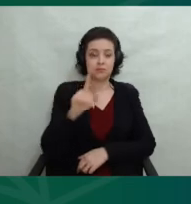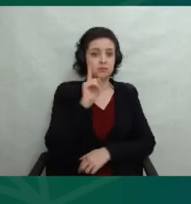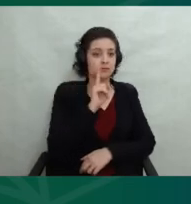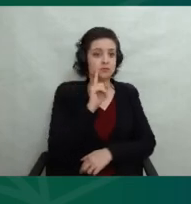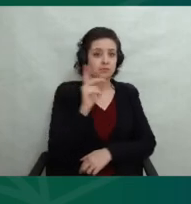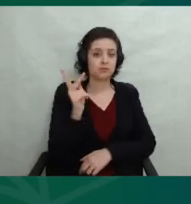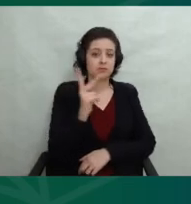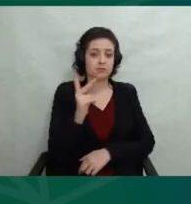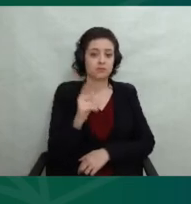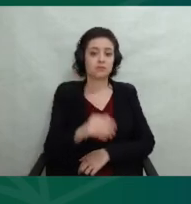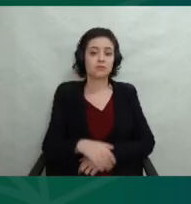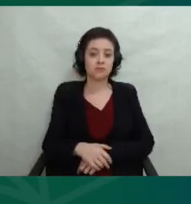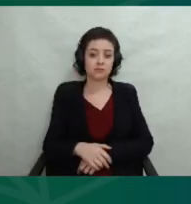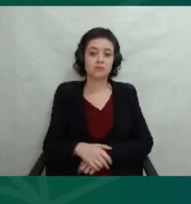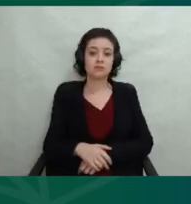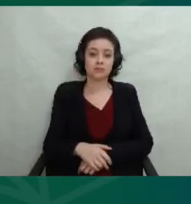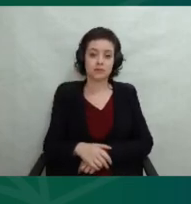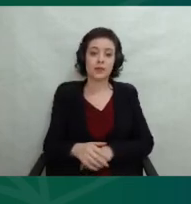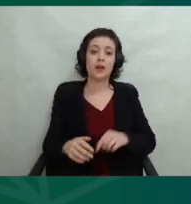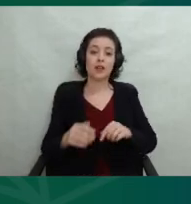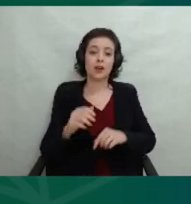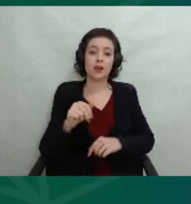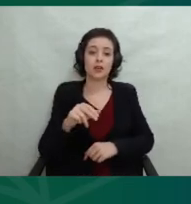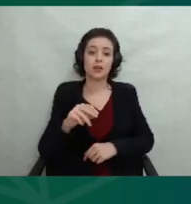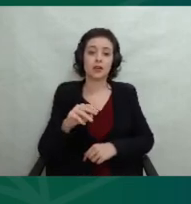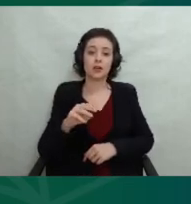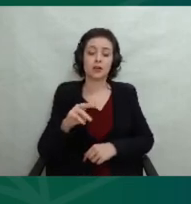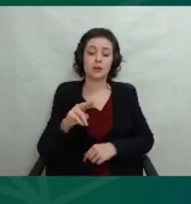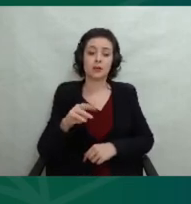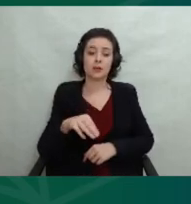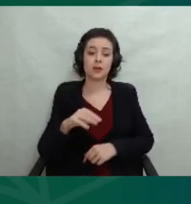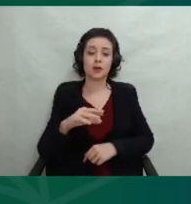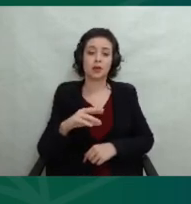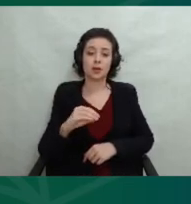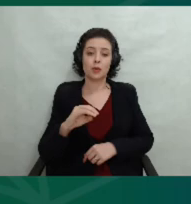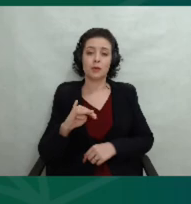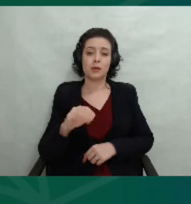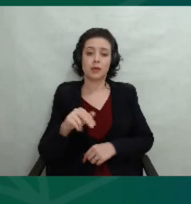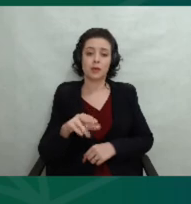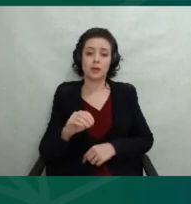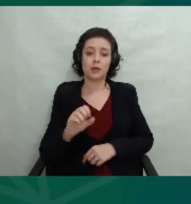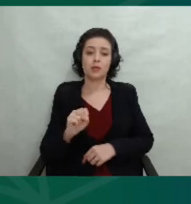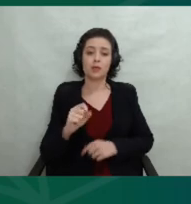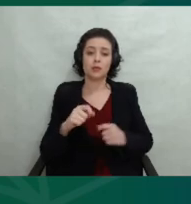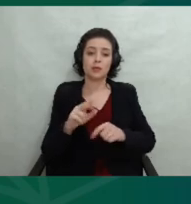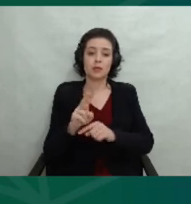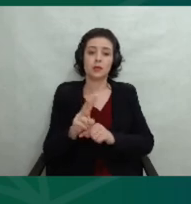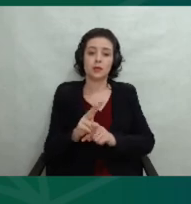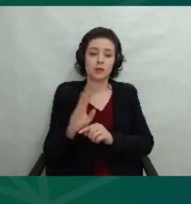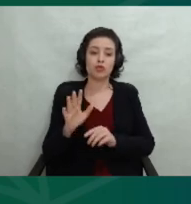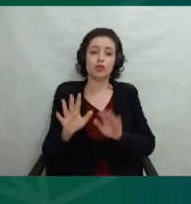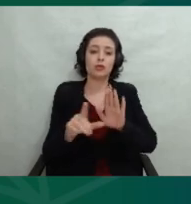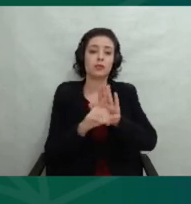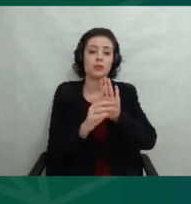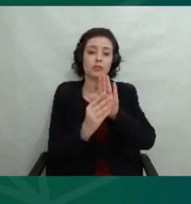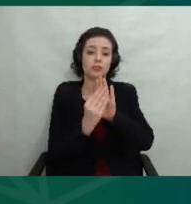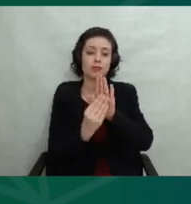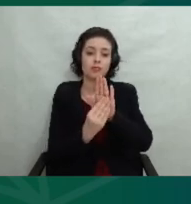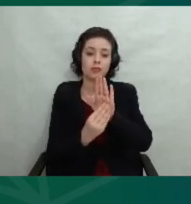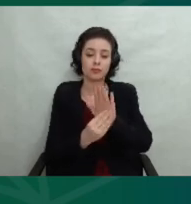os hormônios já são considerados contaminantes que precisam ser monitorados e já há legislação tal para